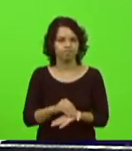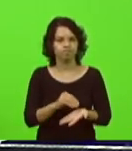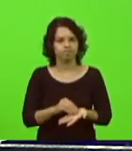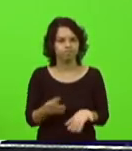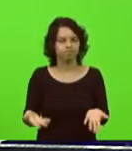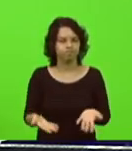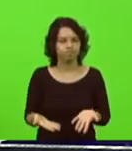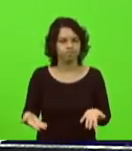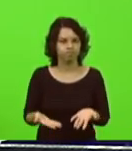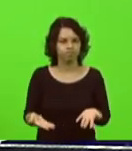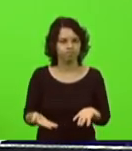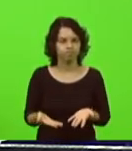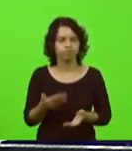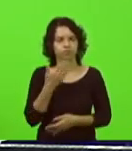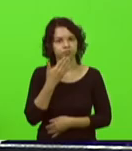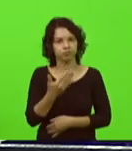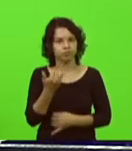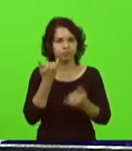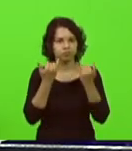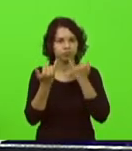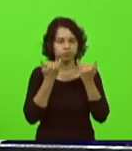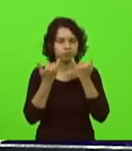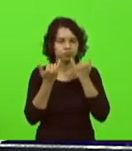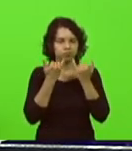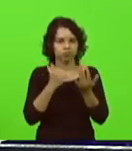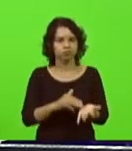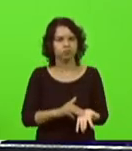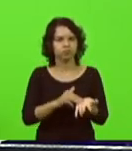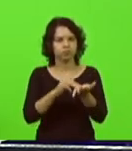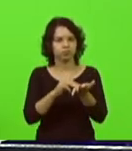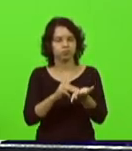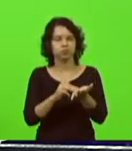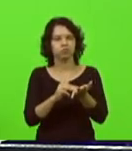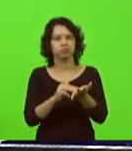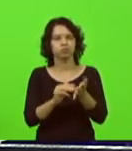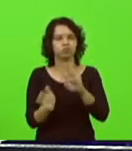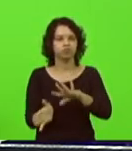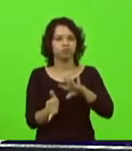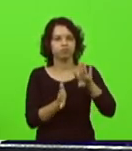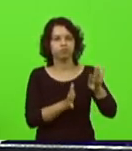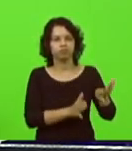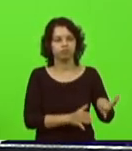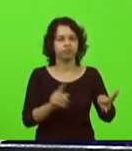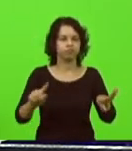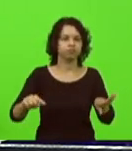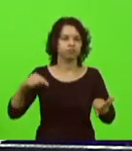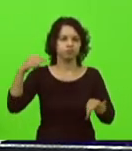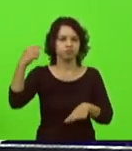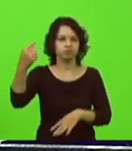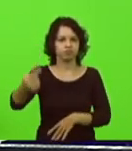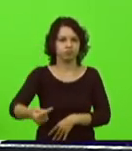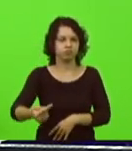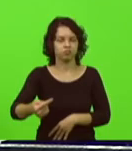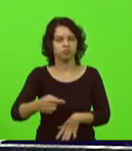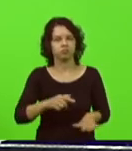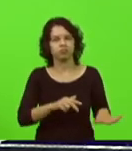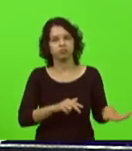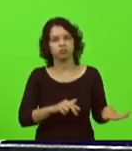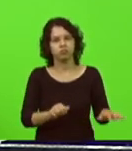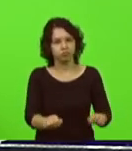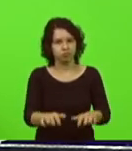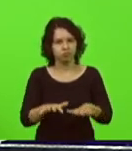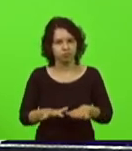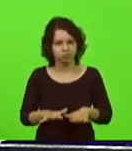hoje, os pedidos de informação e as moções e os requerimentos ficam para a próxima sessão.